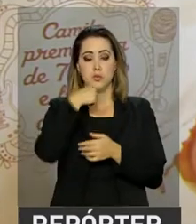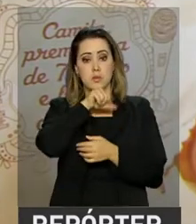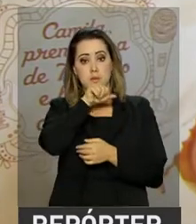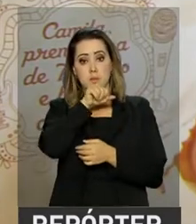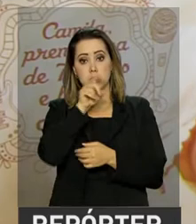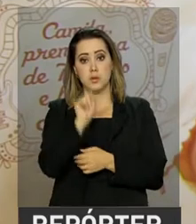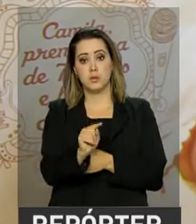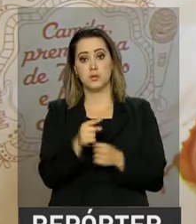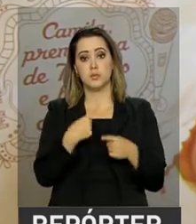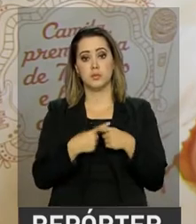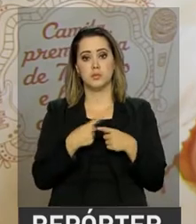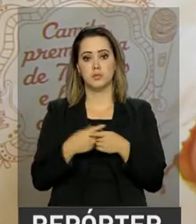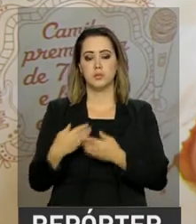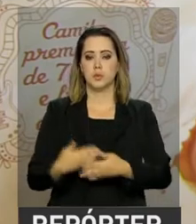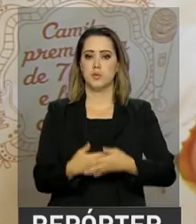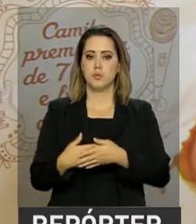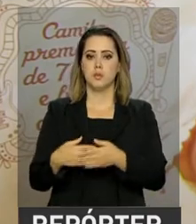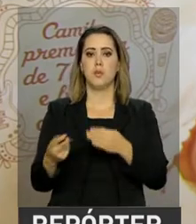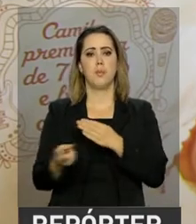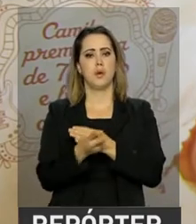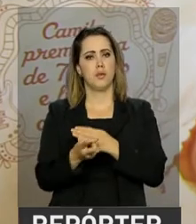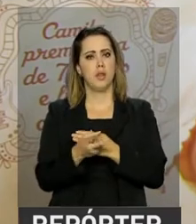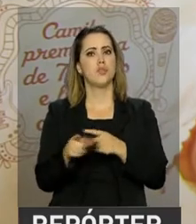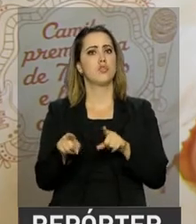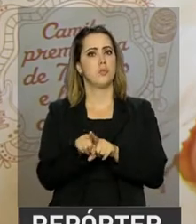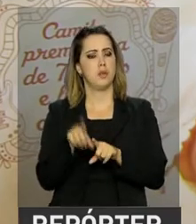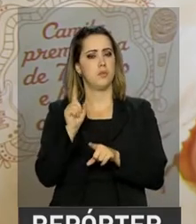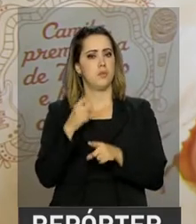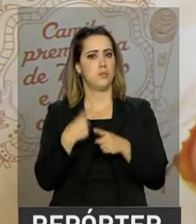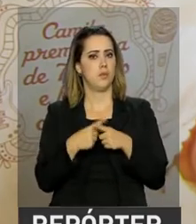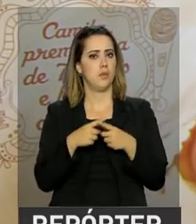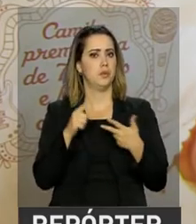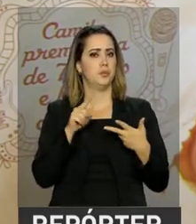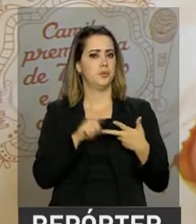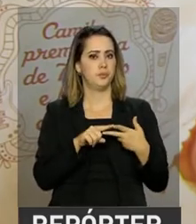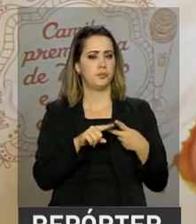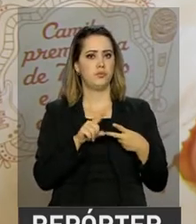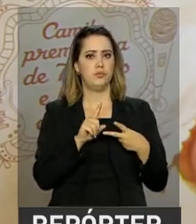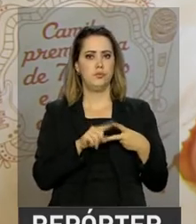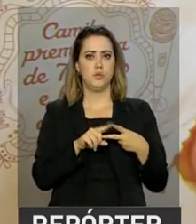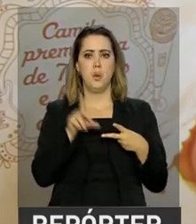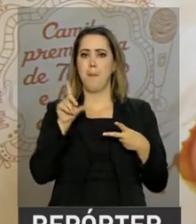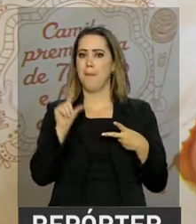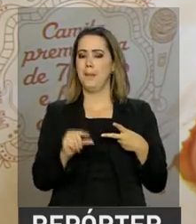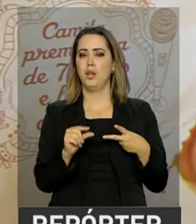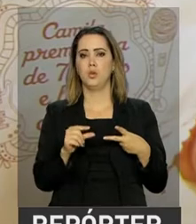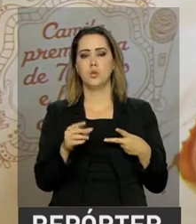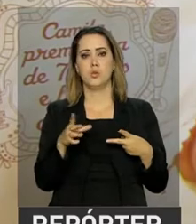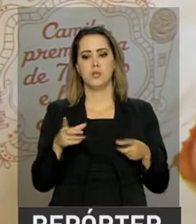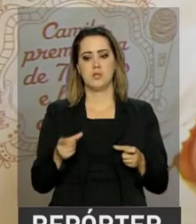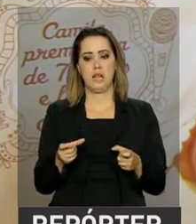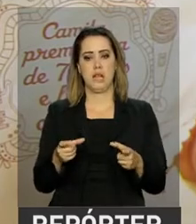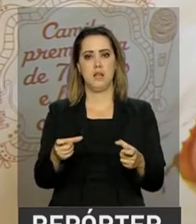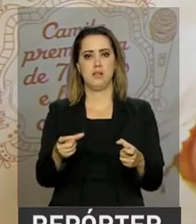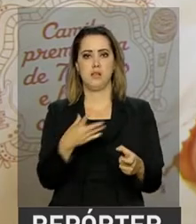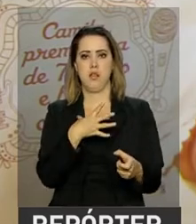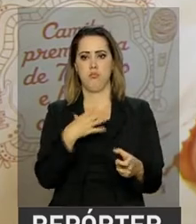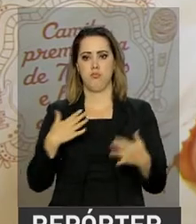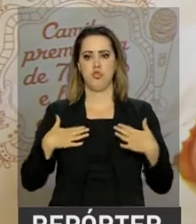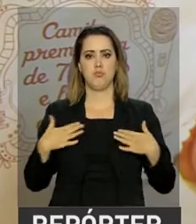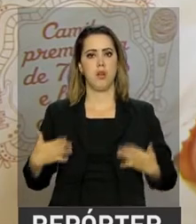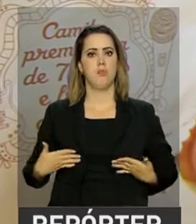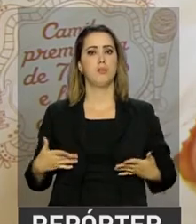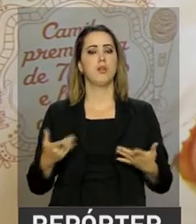também, porque a mulher que amamenta protege mais em relação a menos incidência de câncer de mama, e evolui